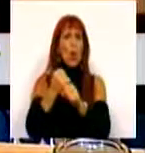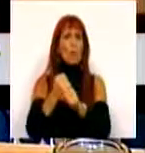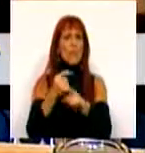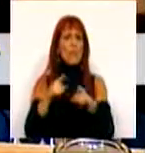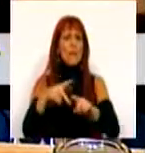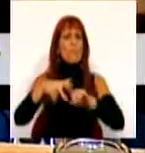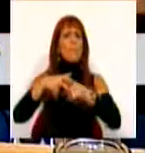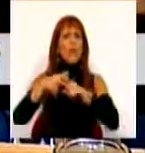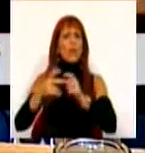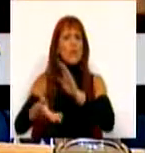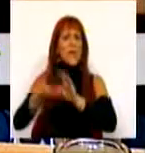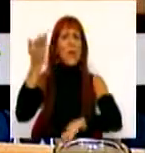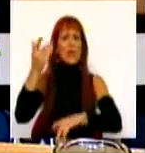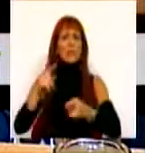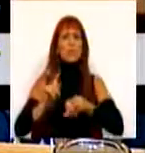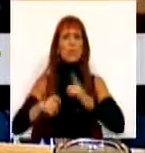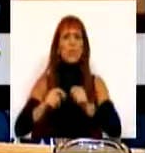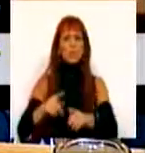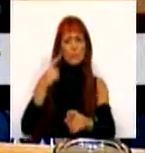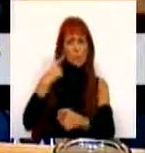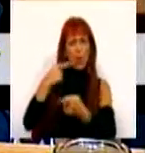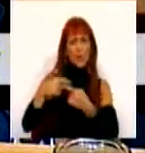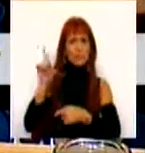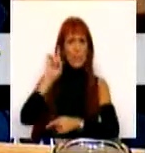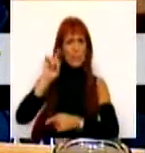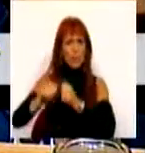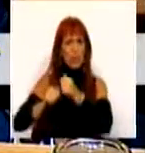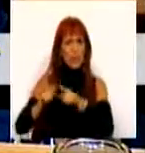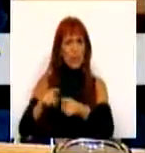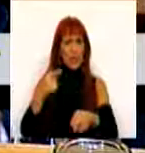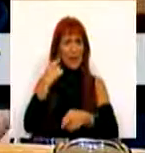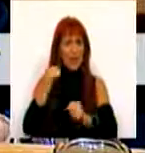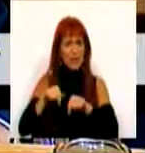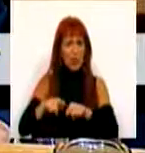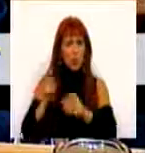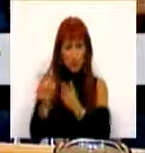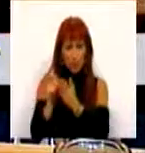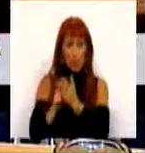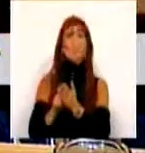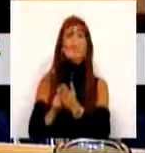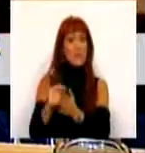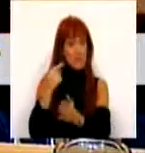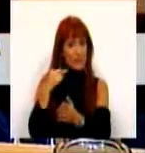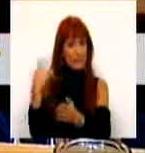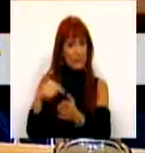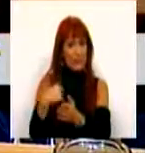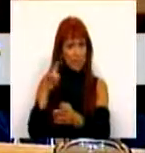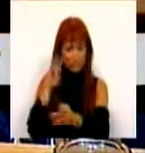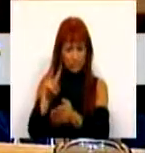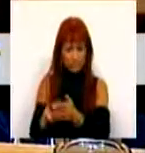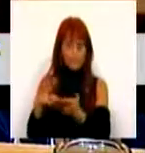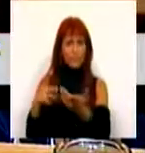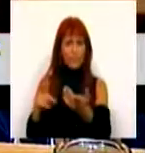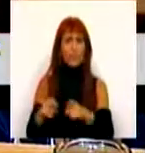e manutenção, que é, no fundo, um reflexo da importância e atenção que esta rubrica deve necessariamente merecer